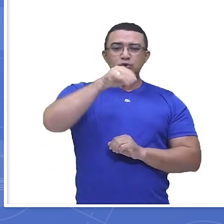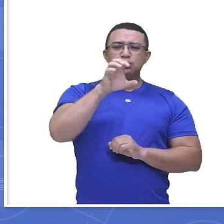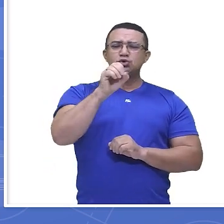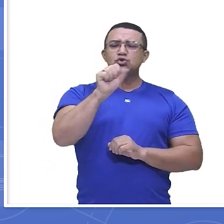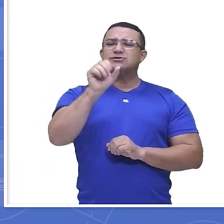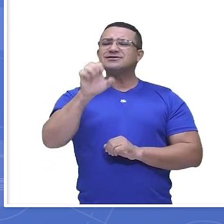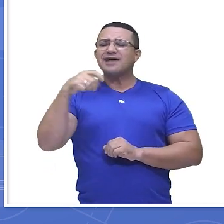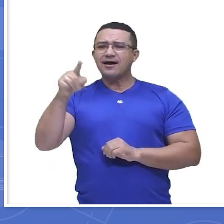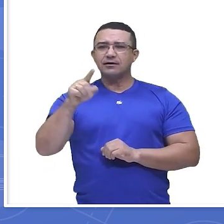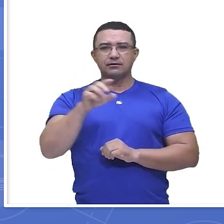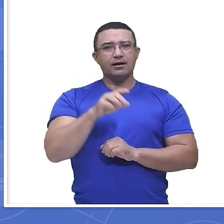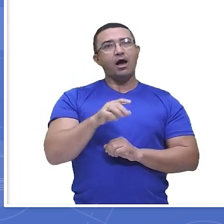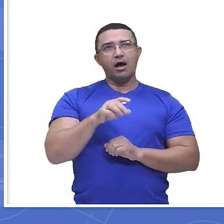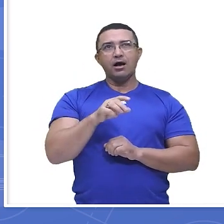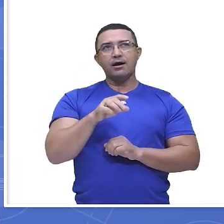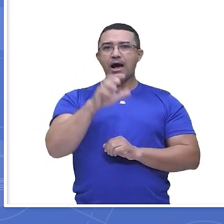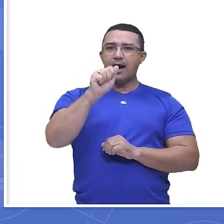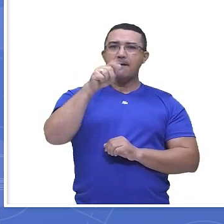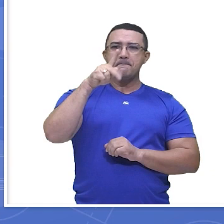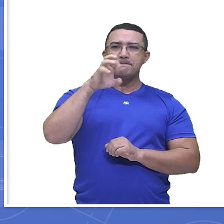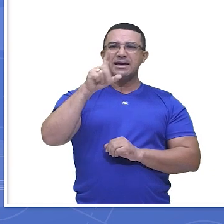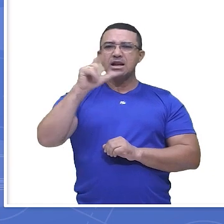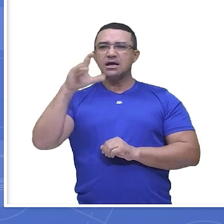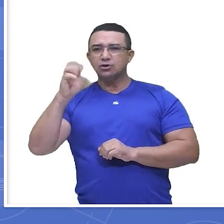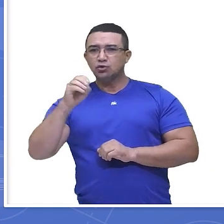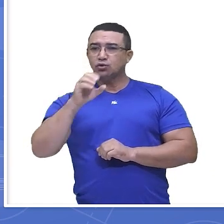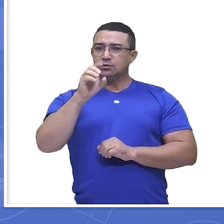chama-se apodo.